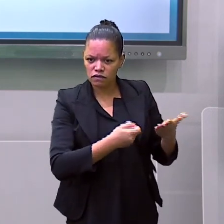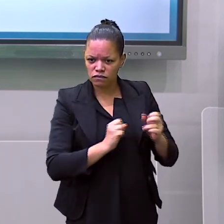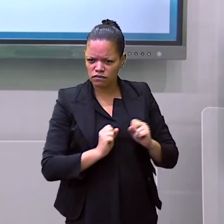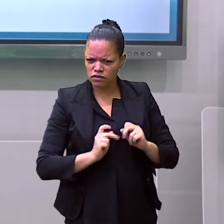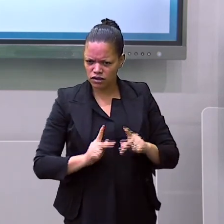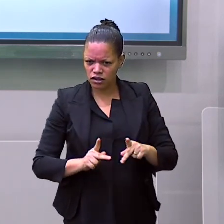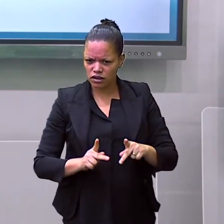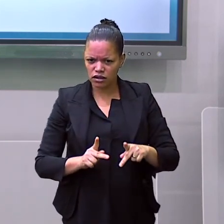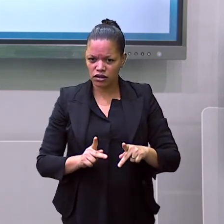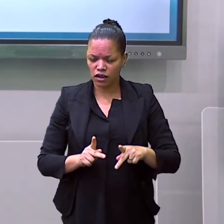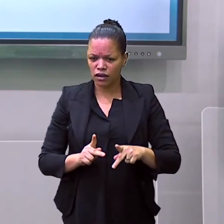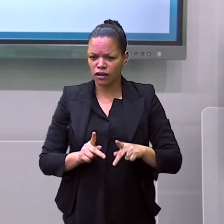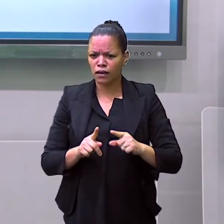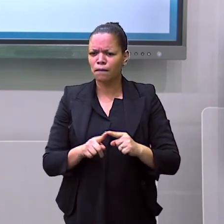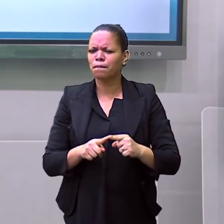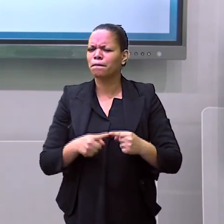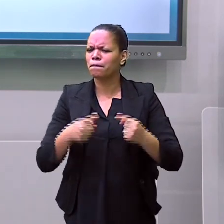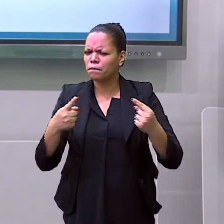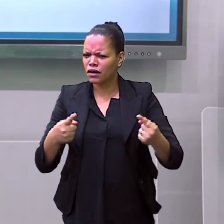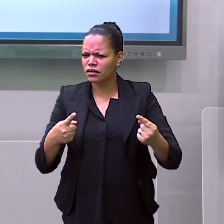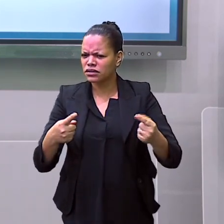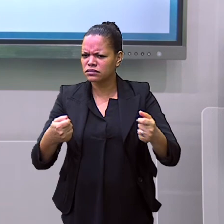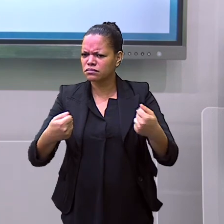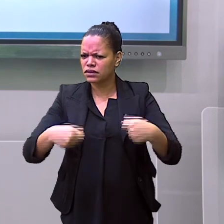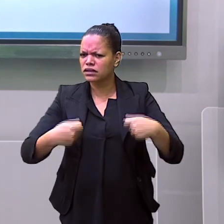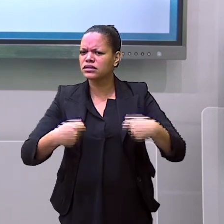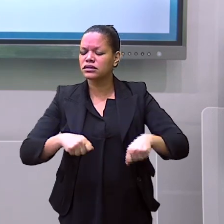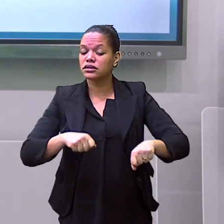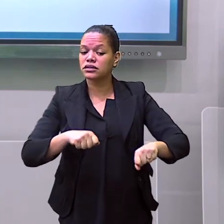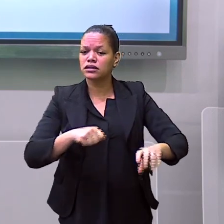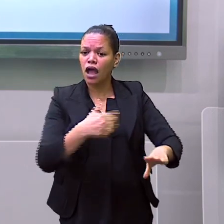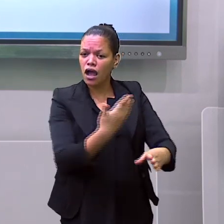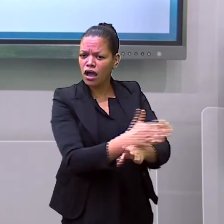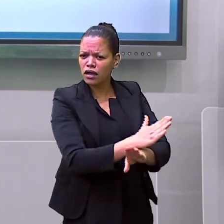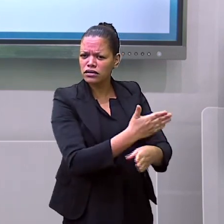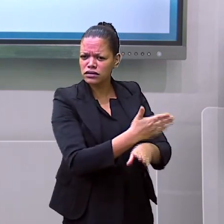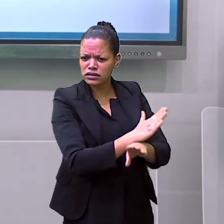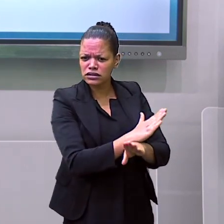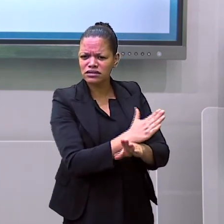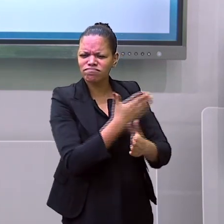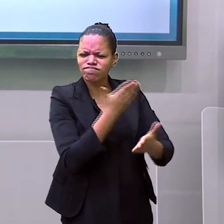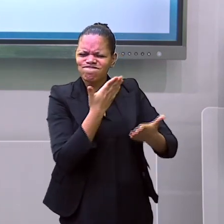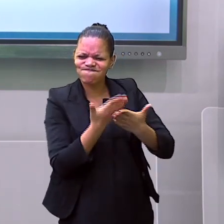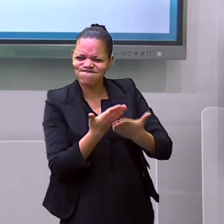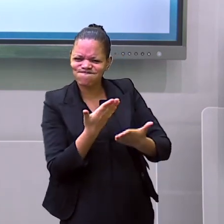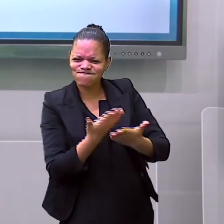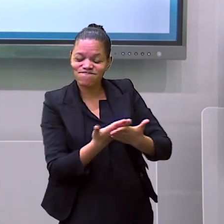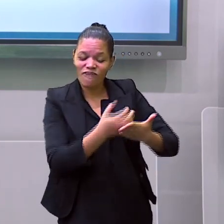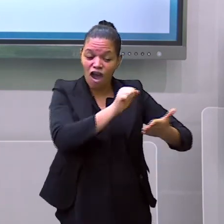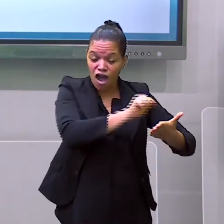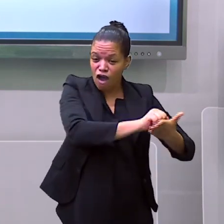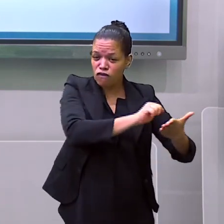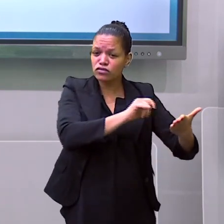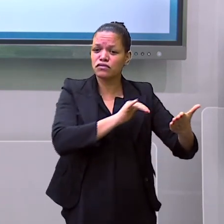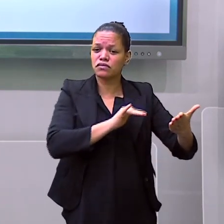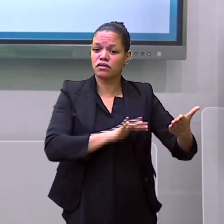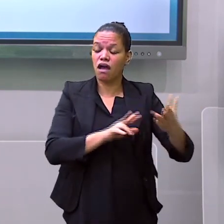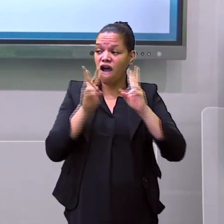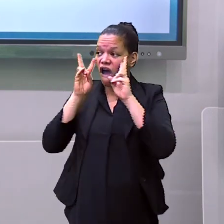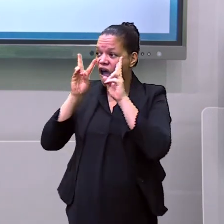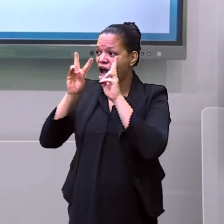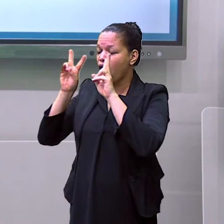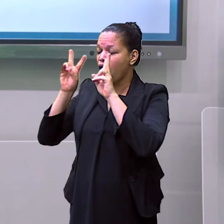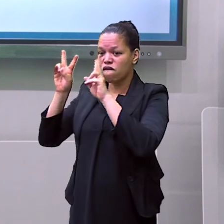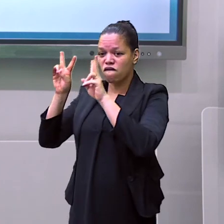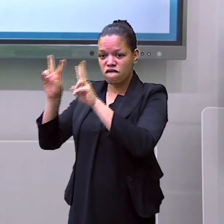bom? E para você acessar as nossas aulas, as nossas atividades, tá? Para você assistir essa aula mais